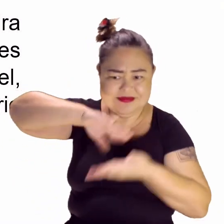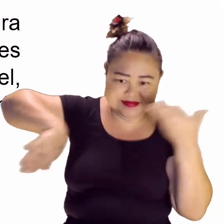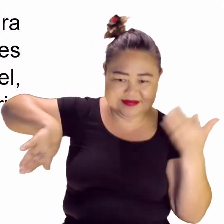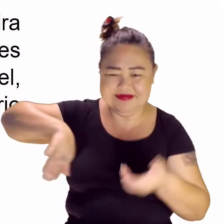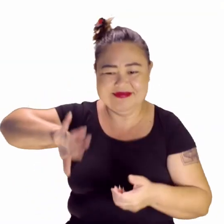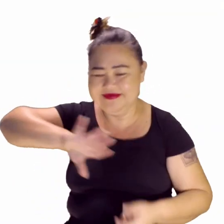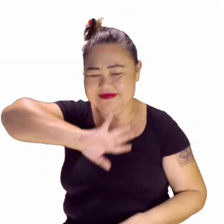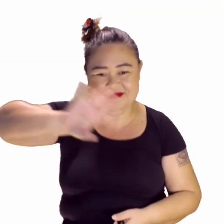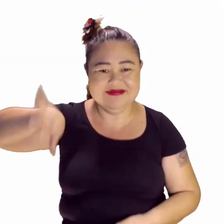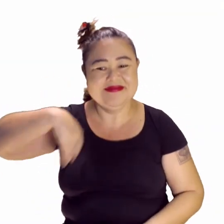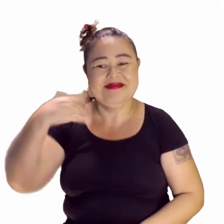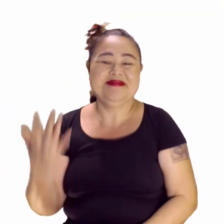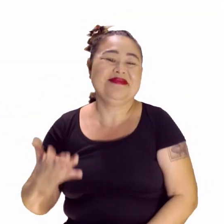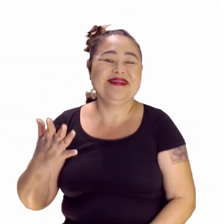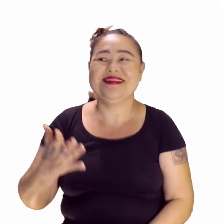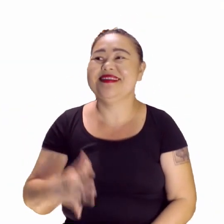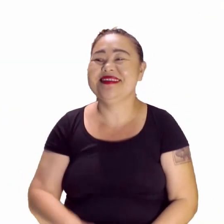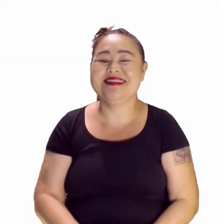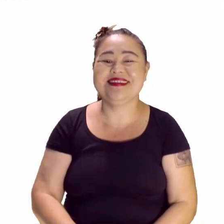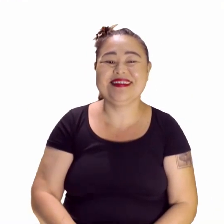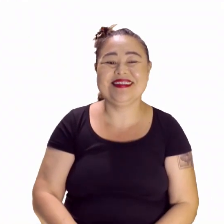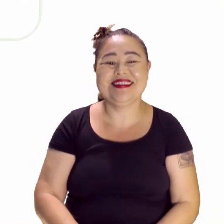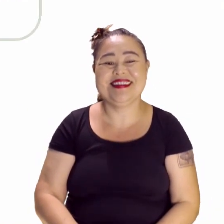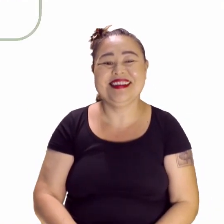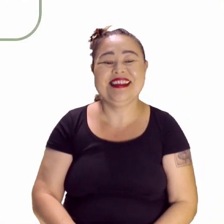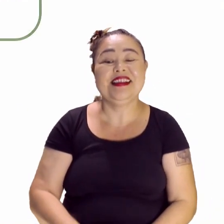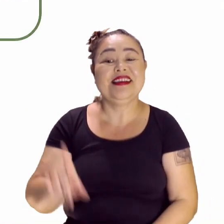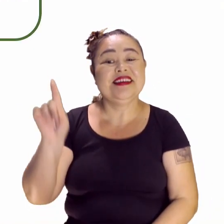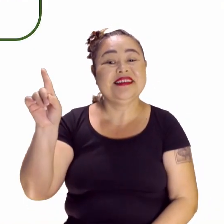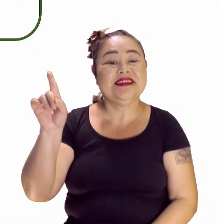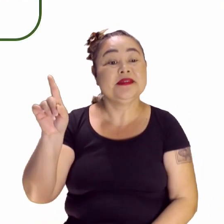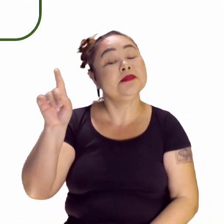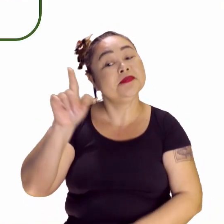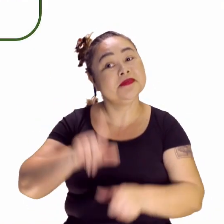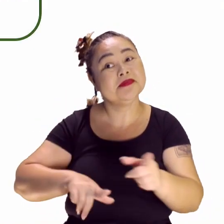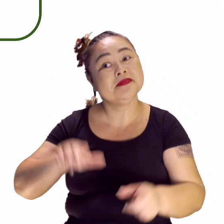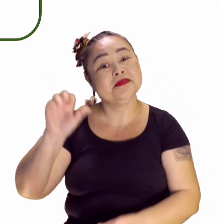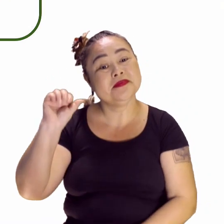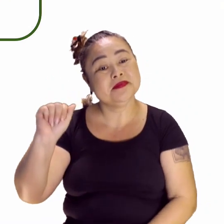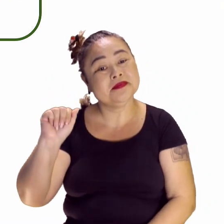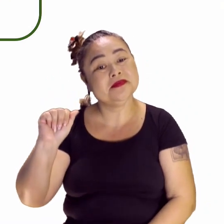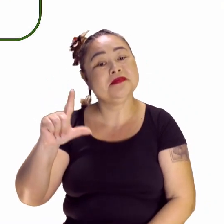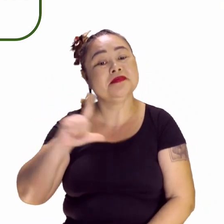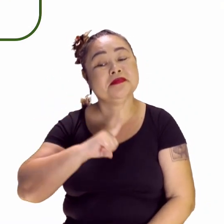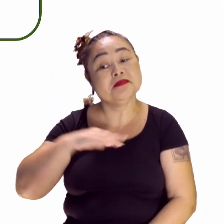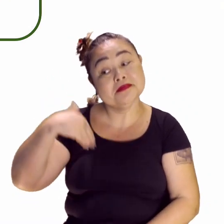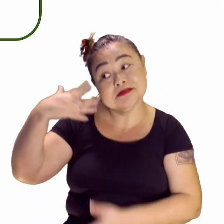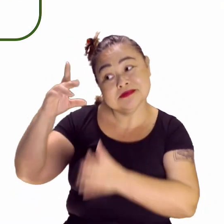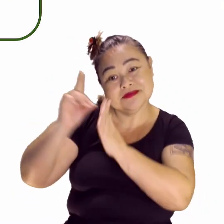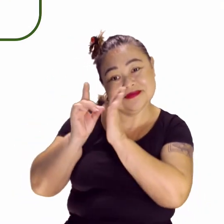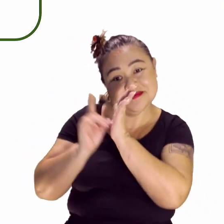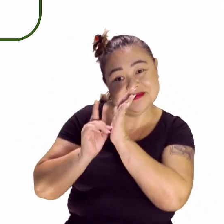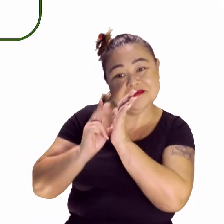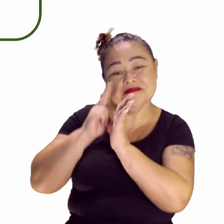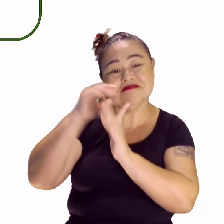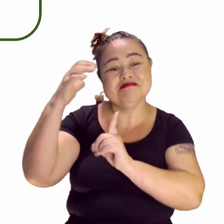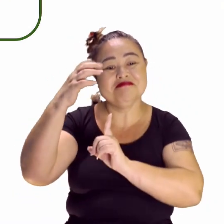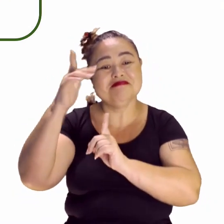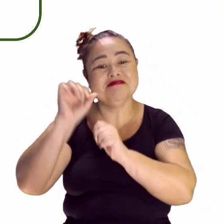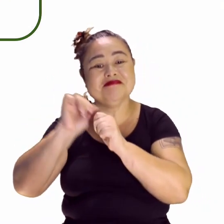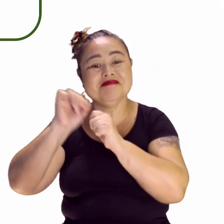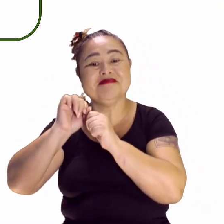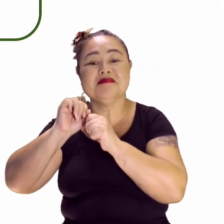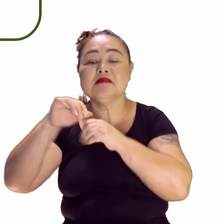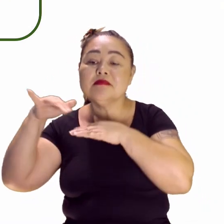lá. Sem mais delongas. A gente vai ter aí sofre nas últimas décadas de forte influência da